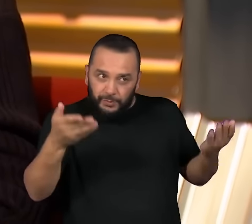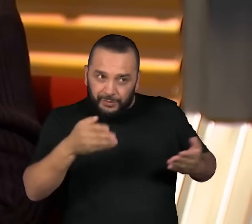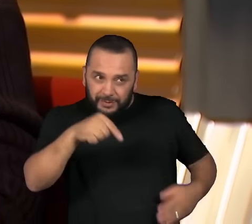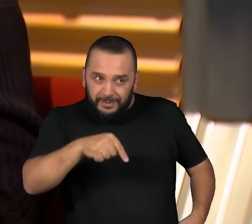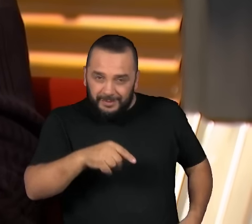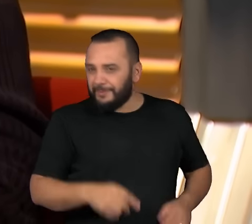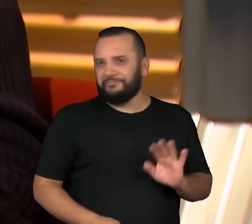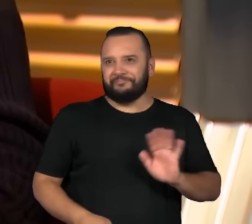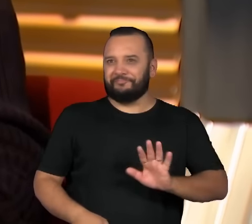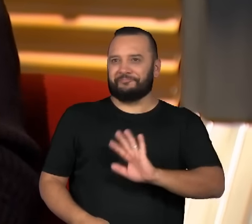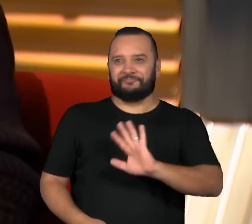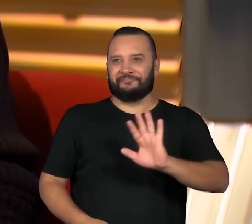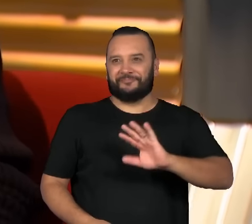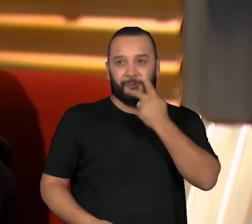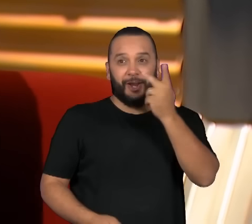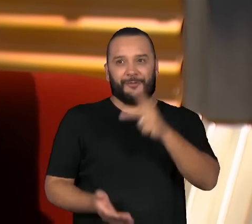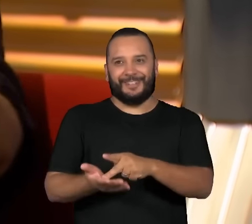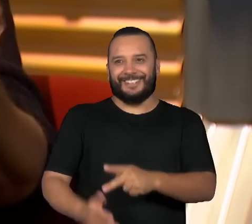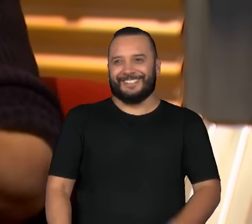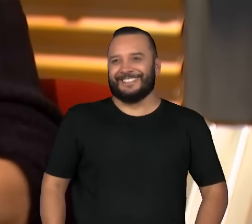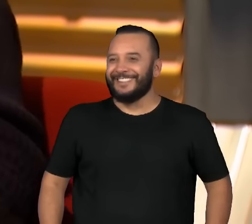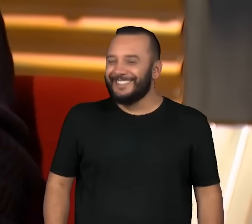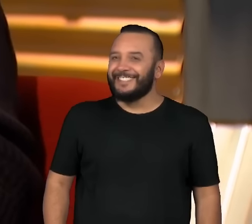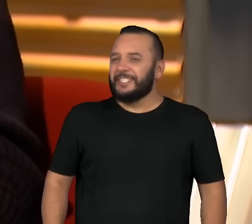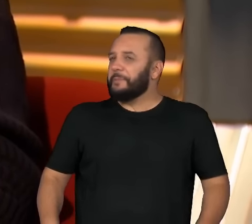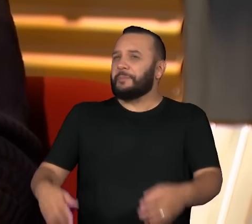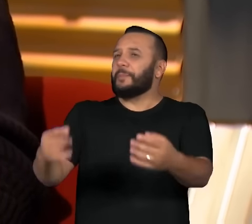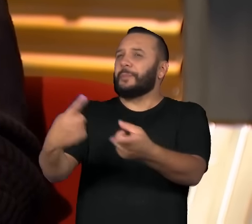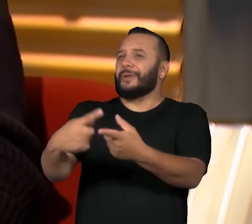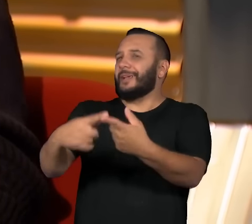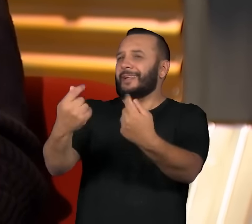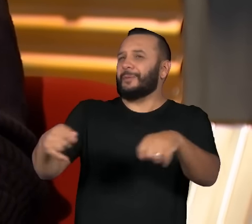não. Olha lá. Não, porque não é necessário, mano.